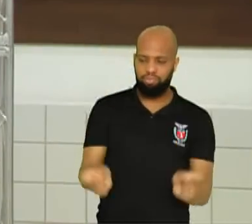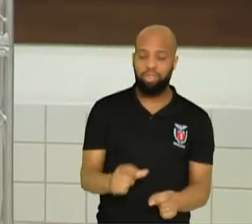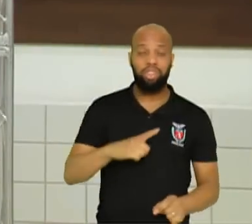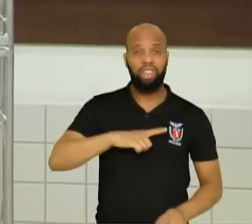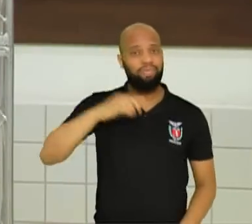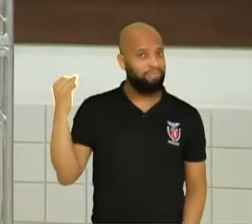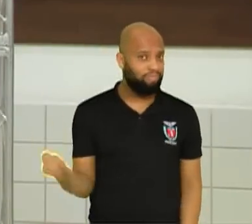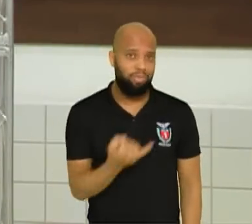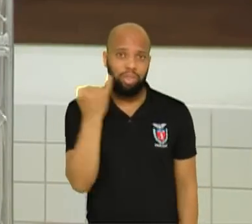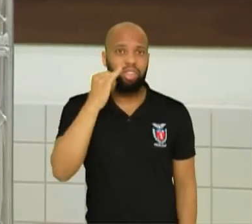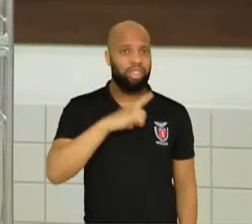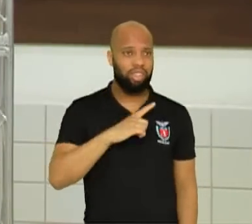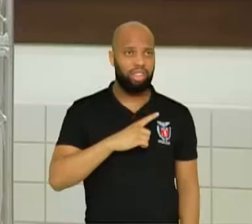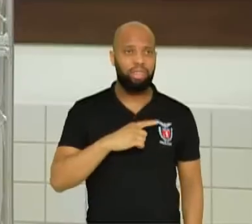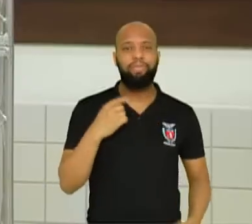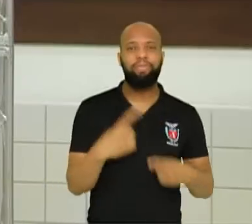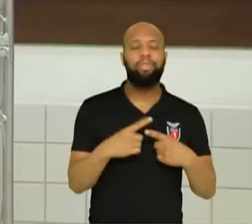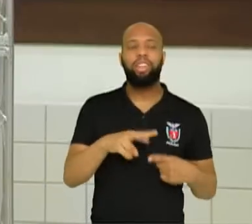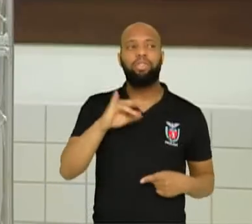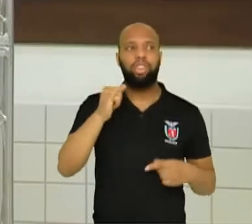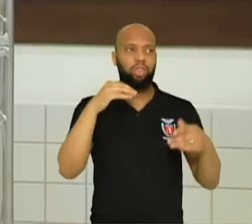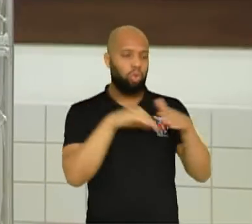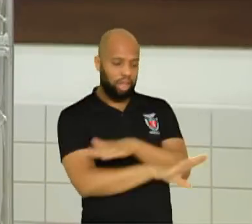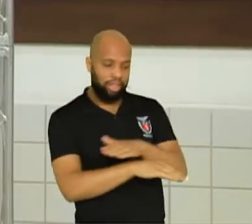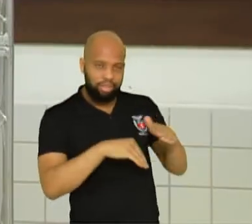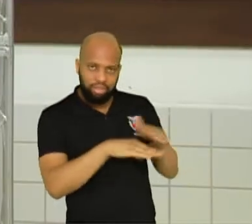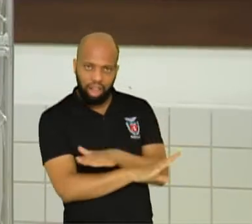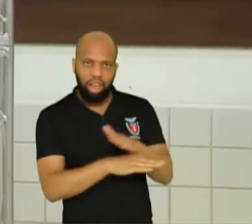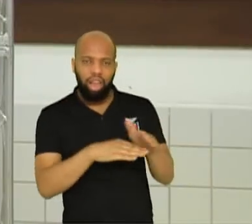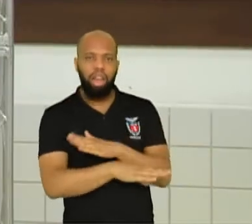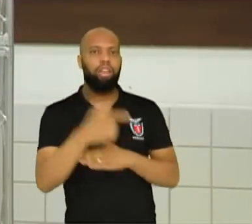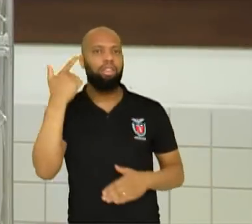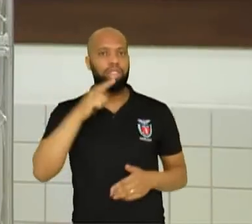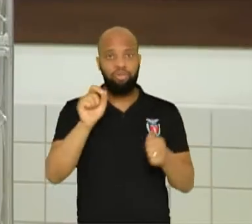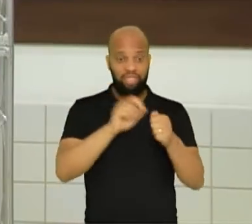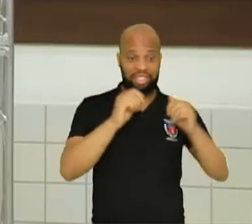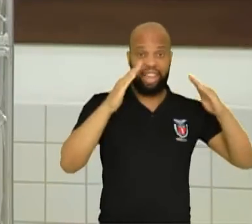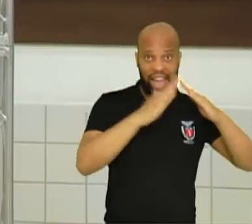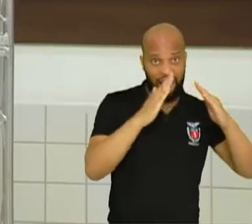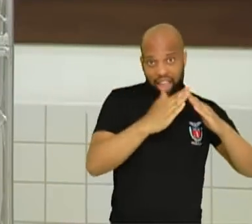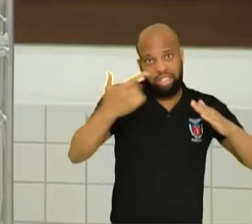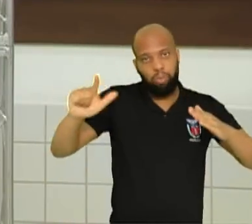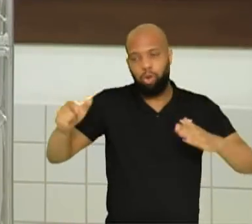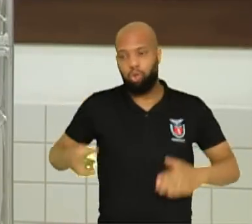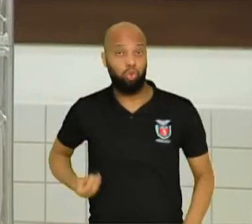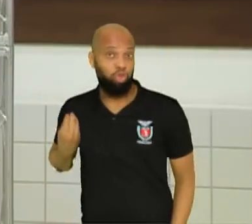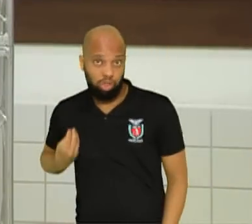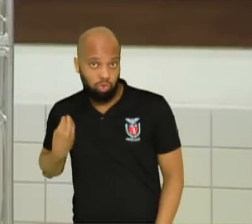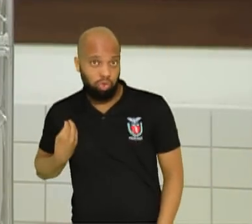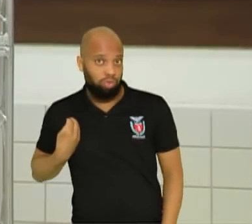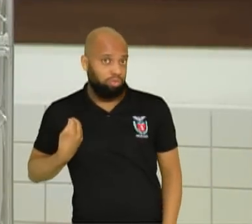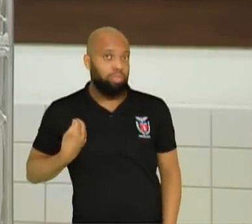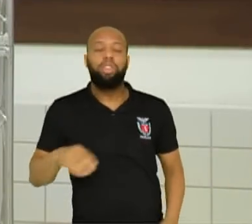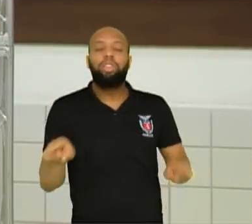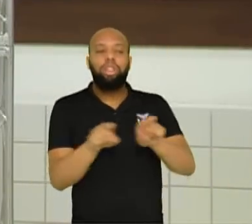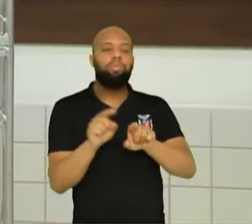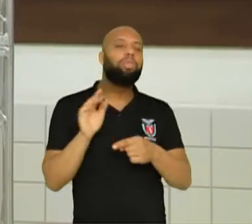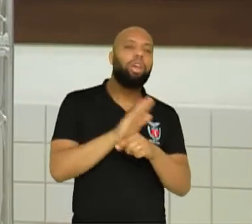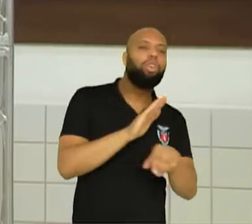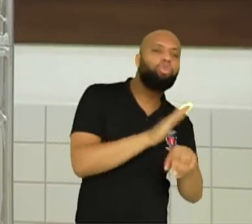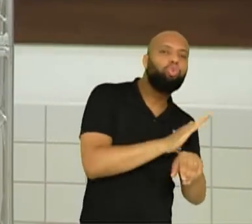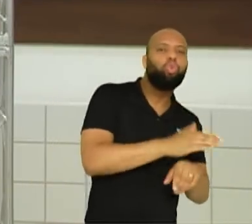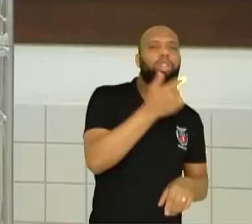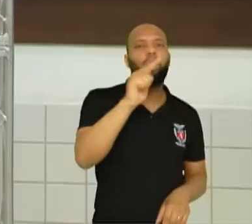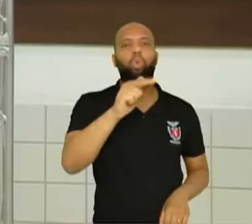muito grande, tanto para guardar, fazer uma casinha para os outros organismos, eles também podem ajudar a